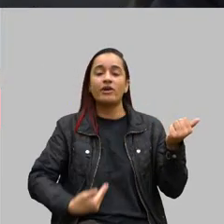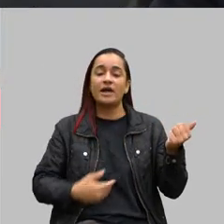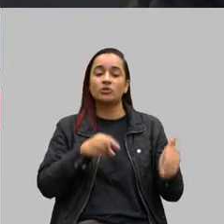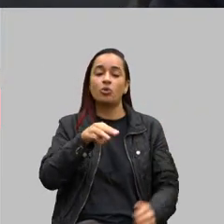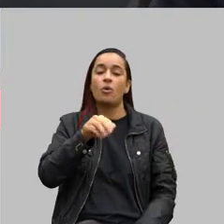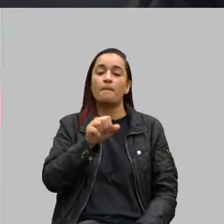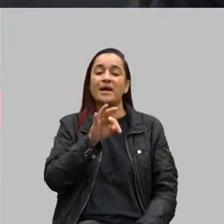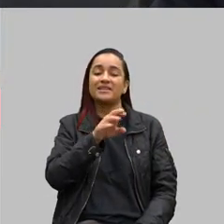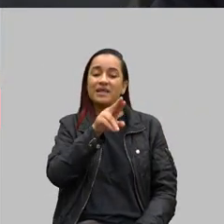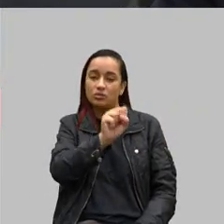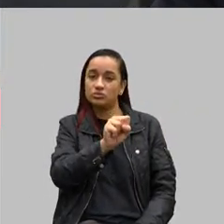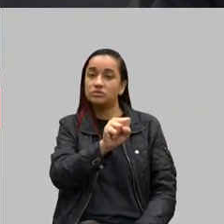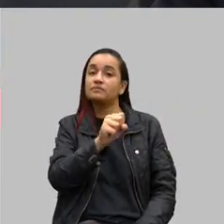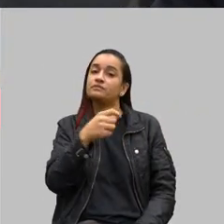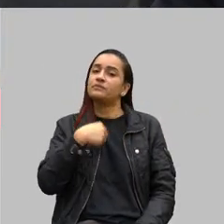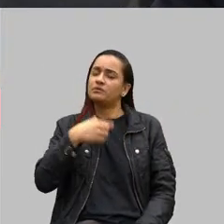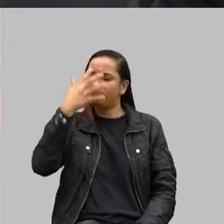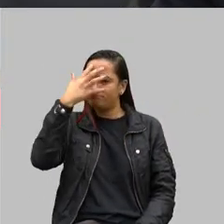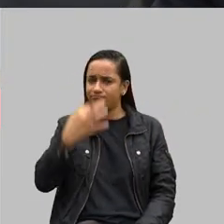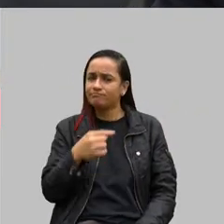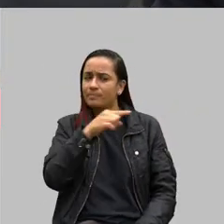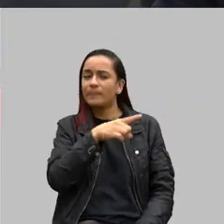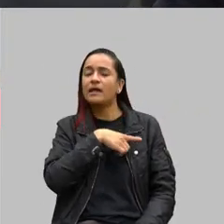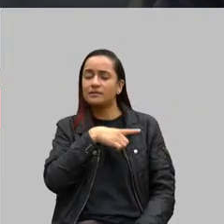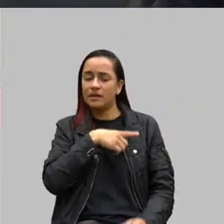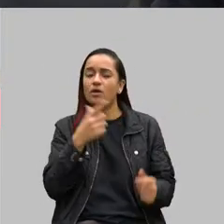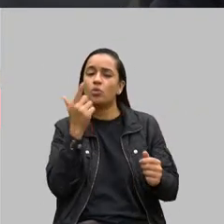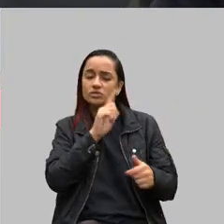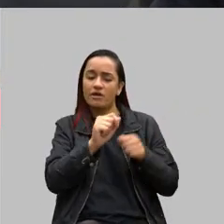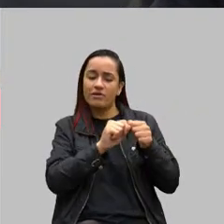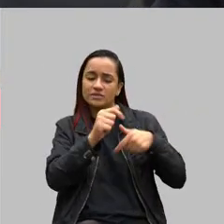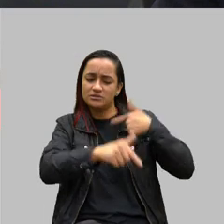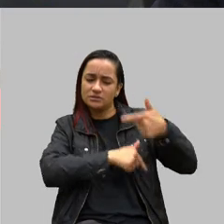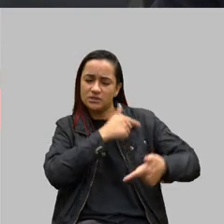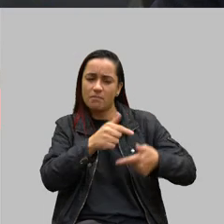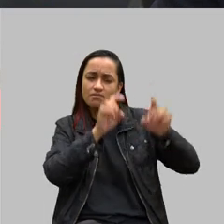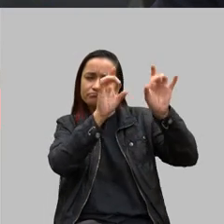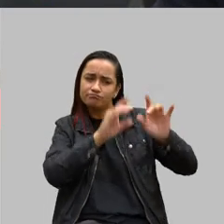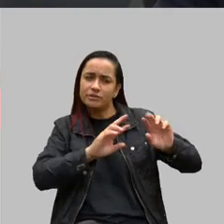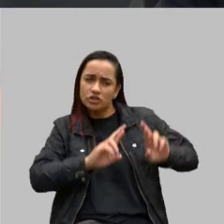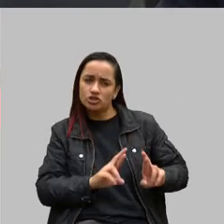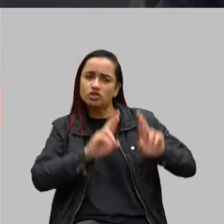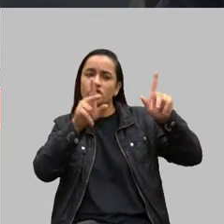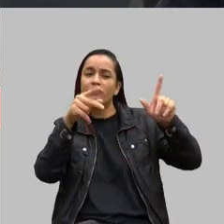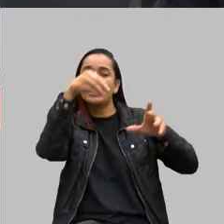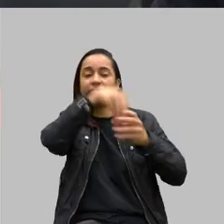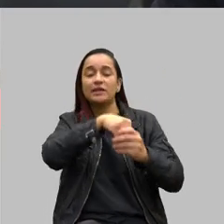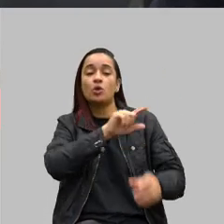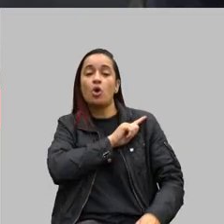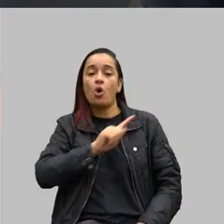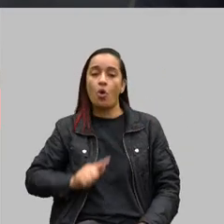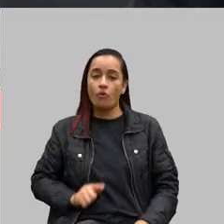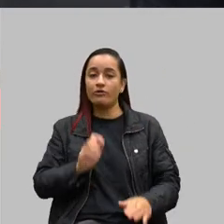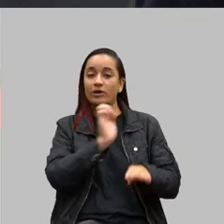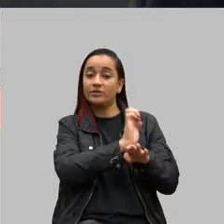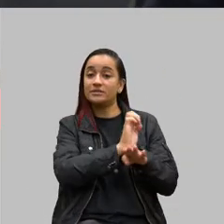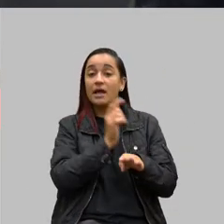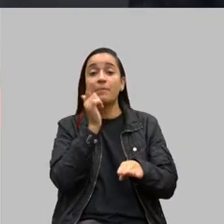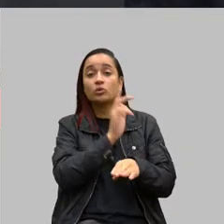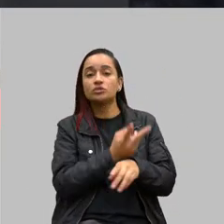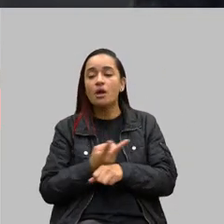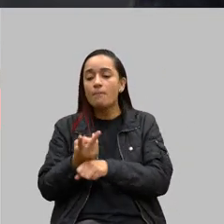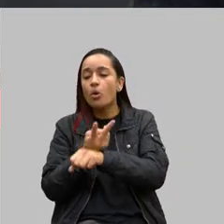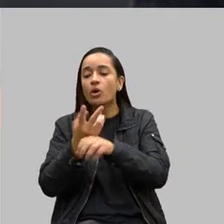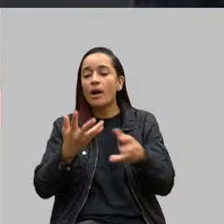dúvida nenhuma uma figura que tem feito a diferença junto do Governo do Estado para buscar cada vez mais melhorias para nossas